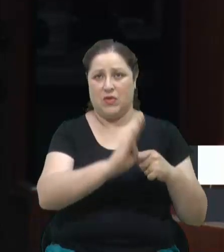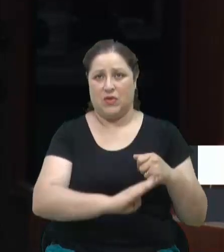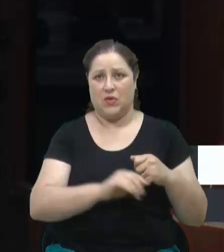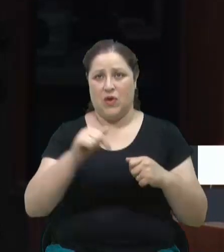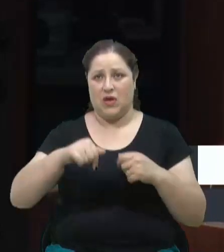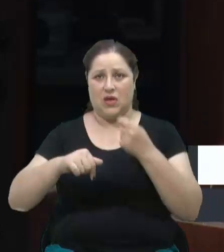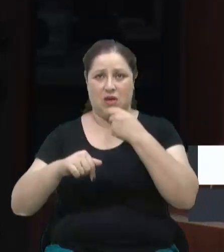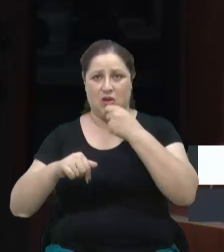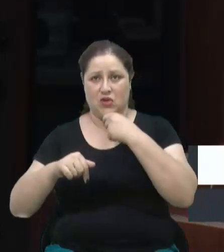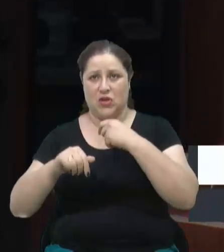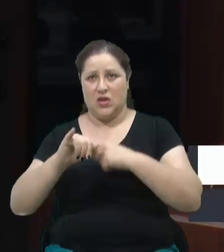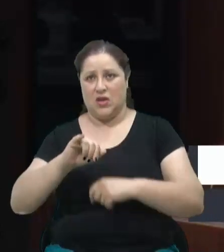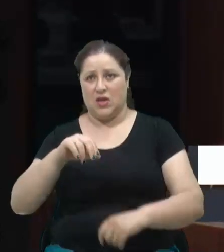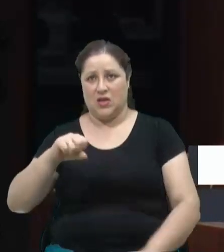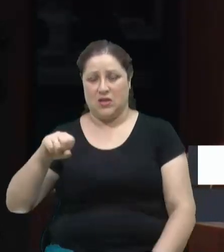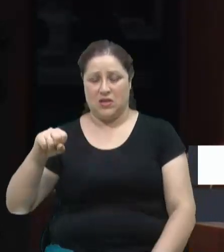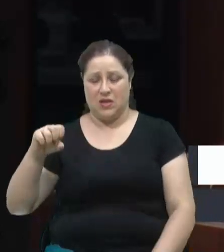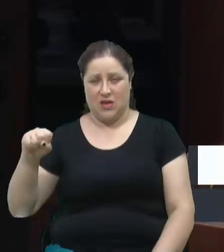foi de